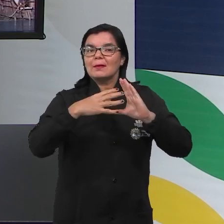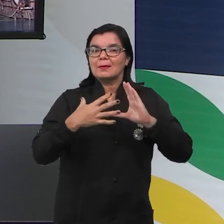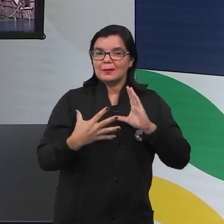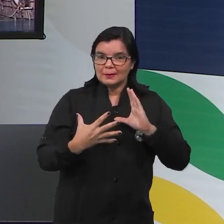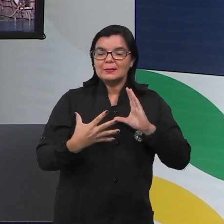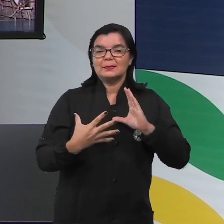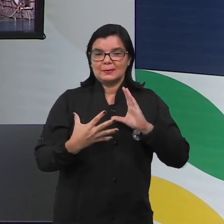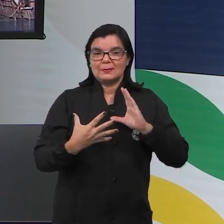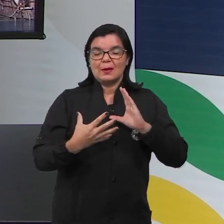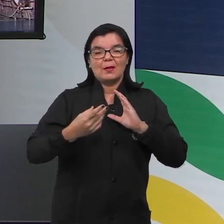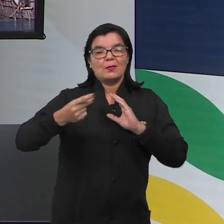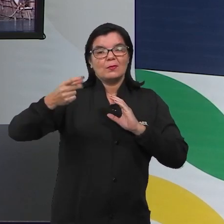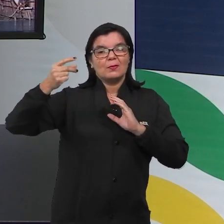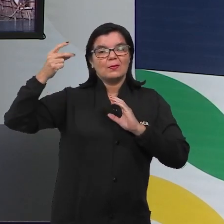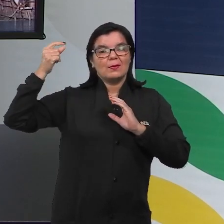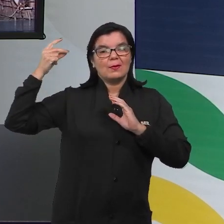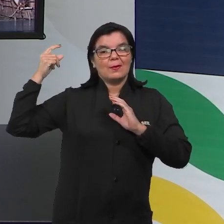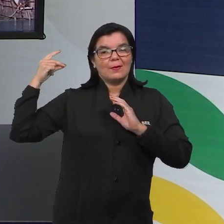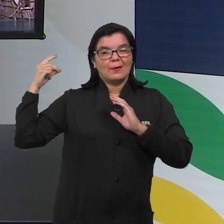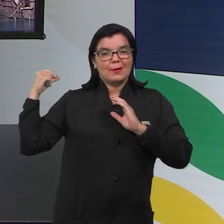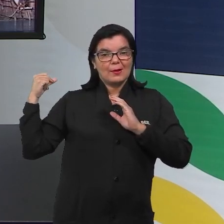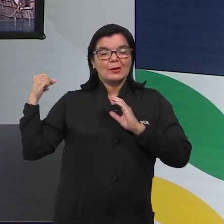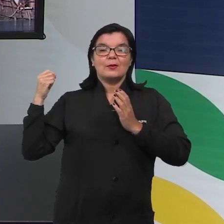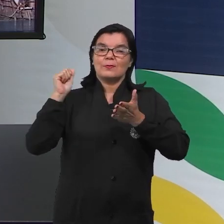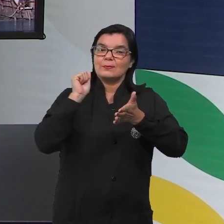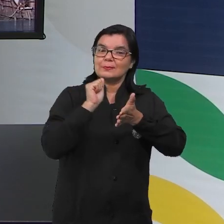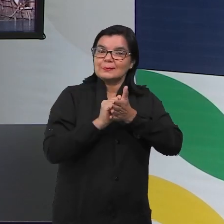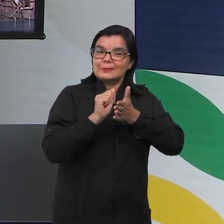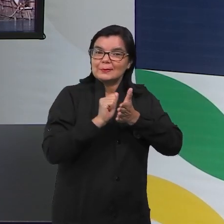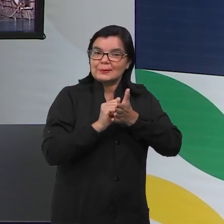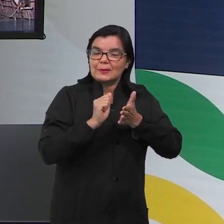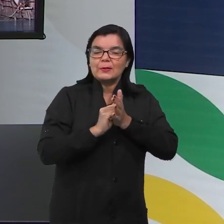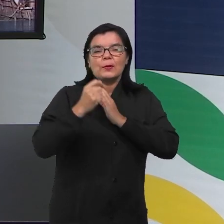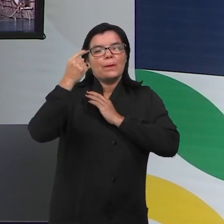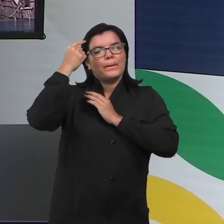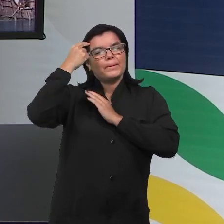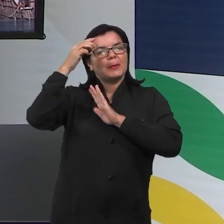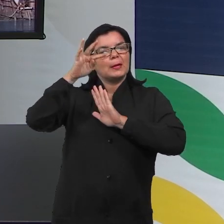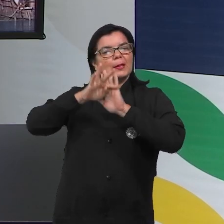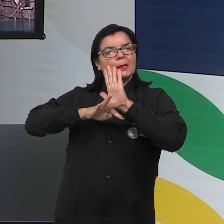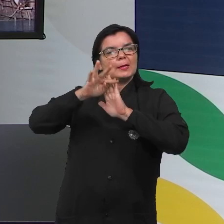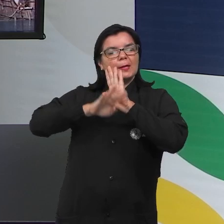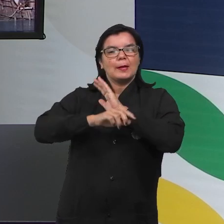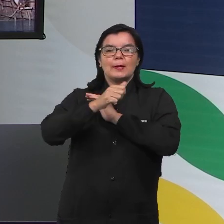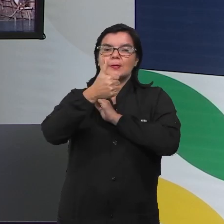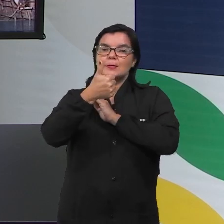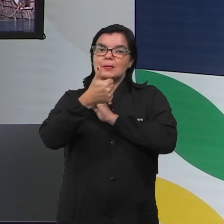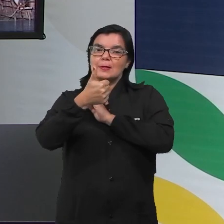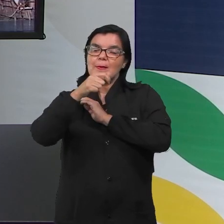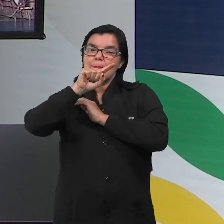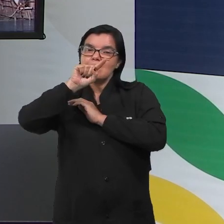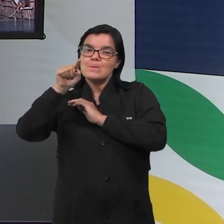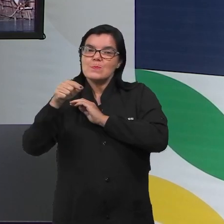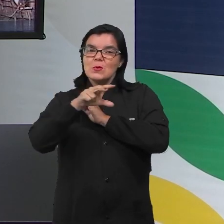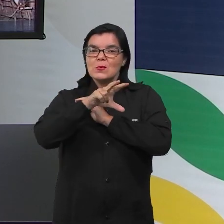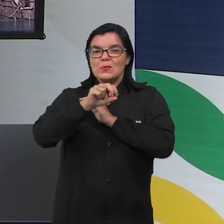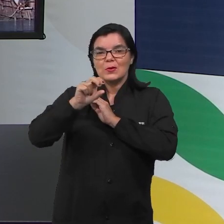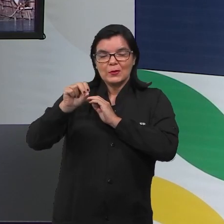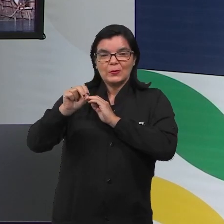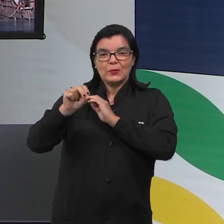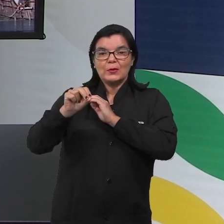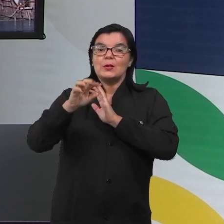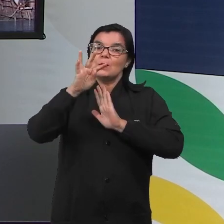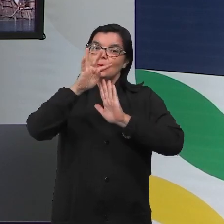características da época em que ele foi escrito. Imagina um texto escrito lá em 1500 e um texto escrito